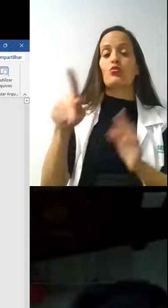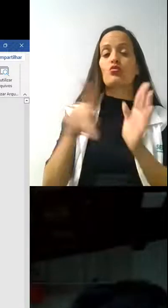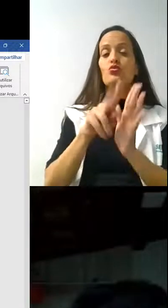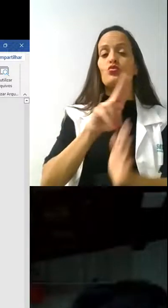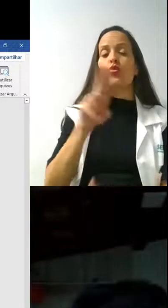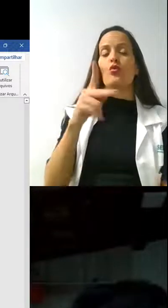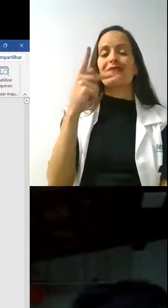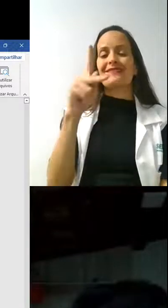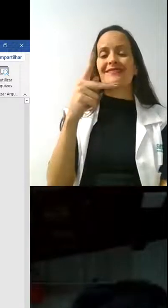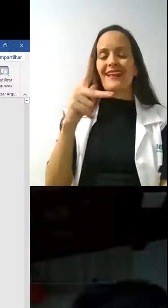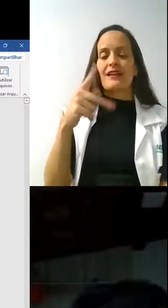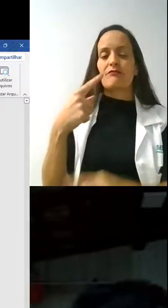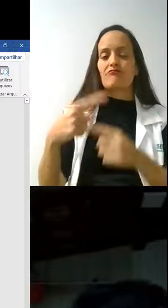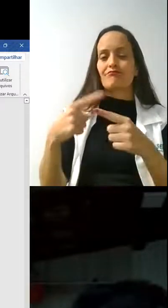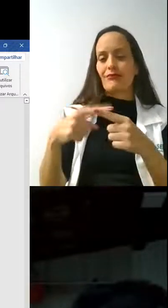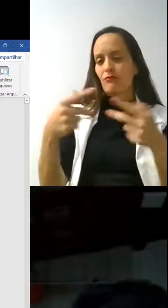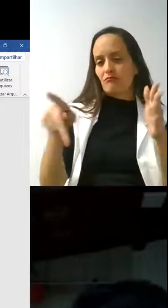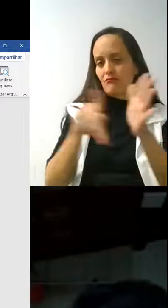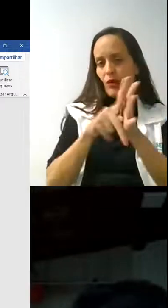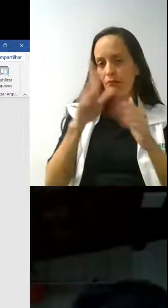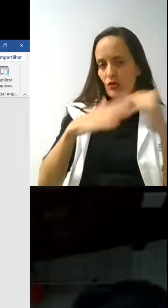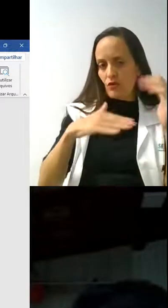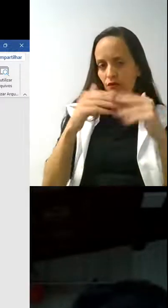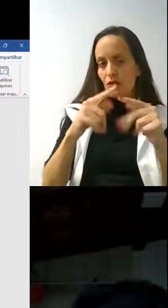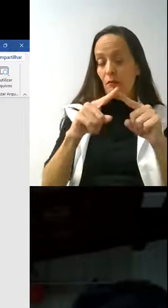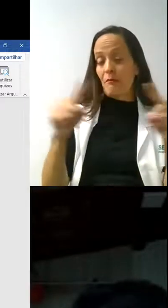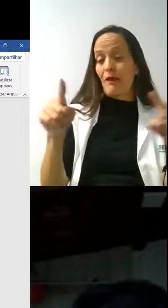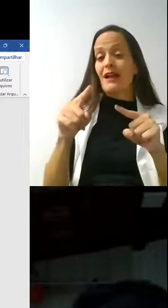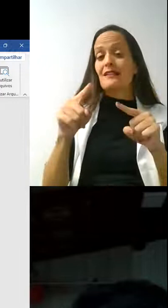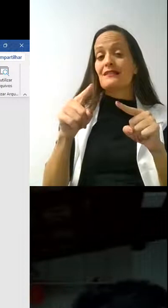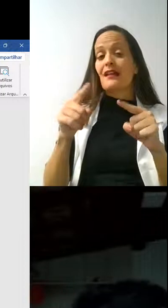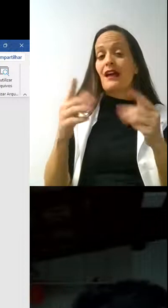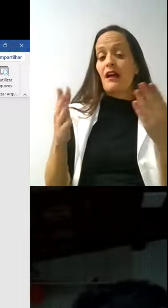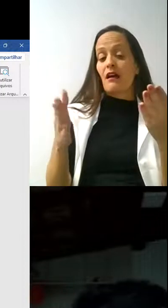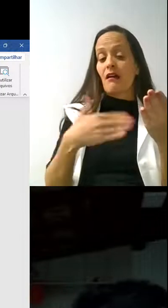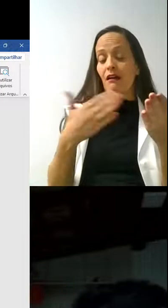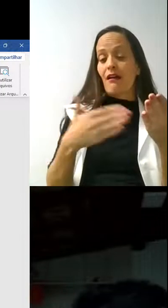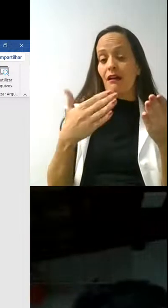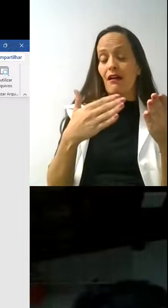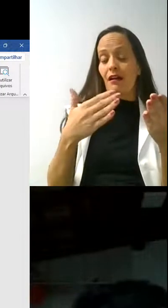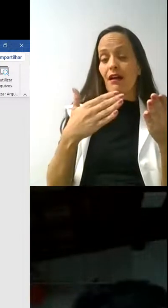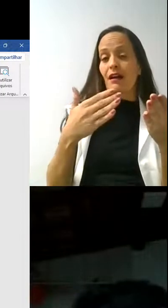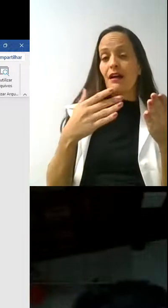E o cadastrado, professor? É justamente o que já existe lá na prática, né? Então, o